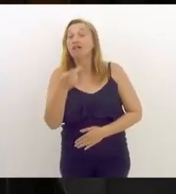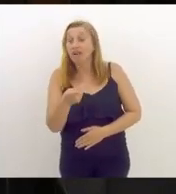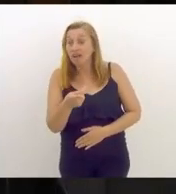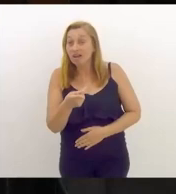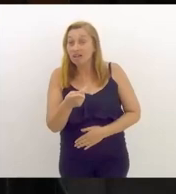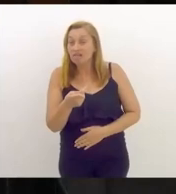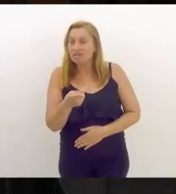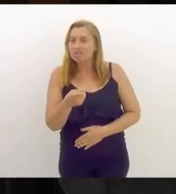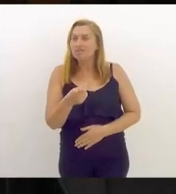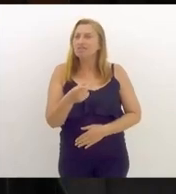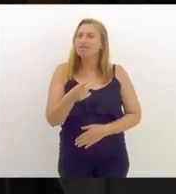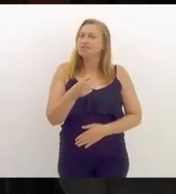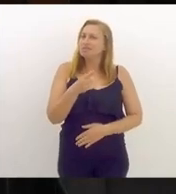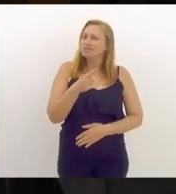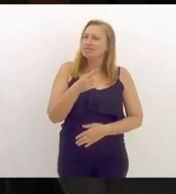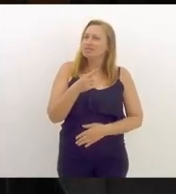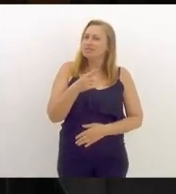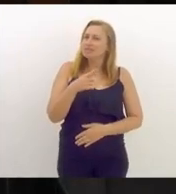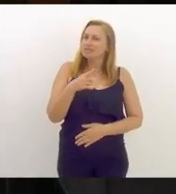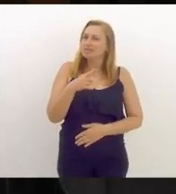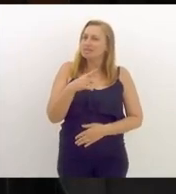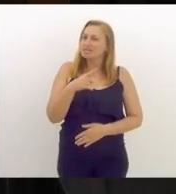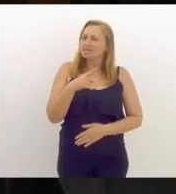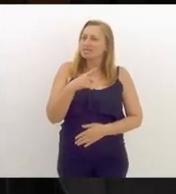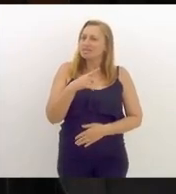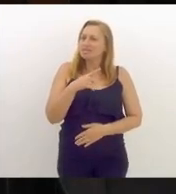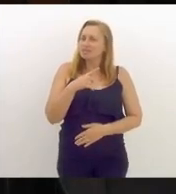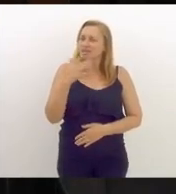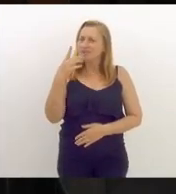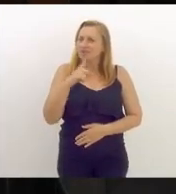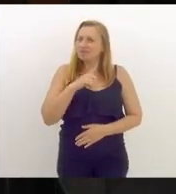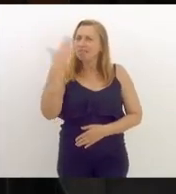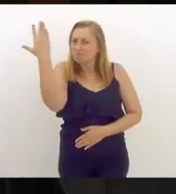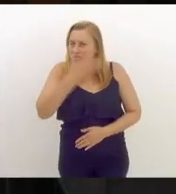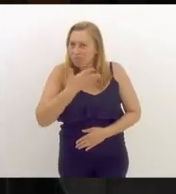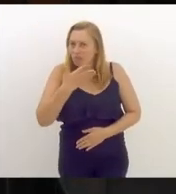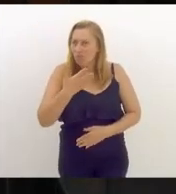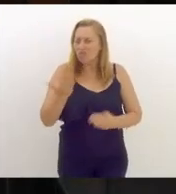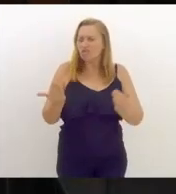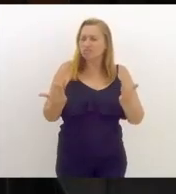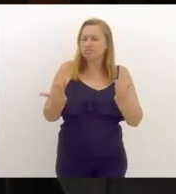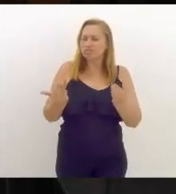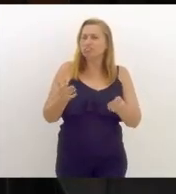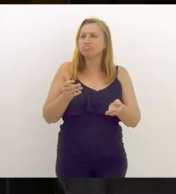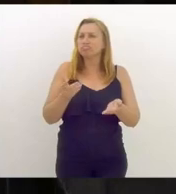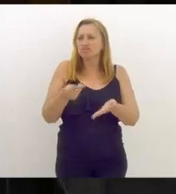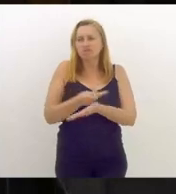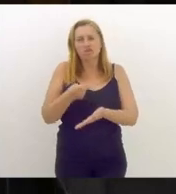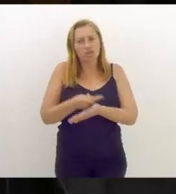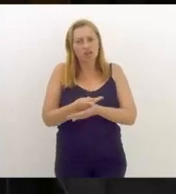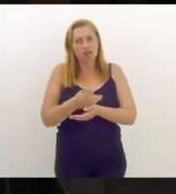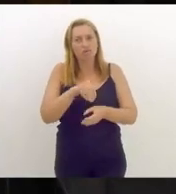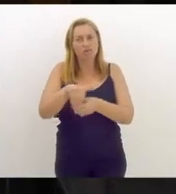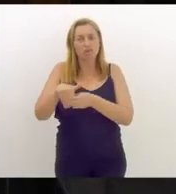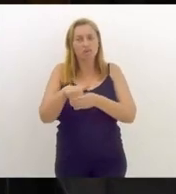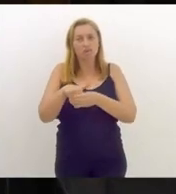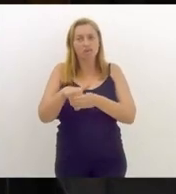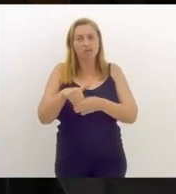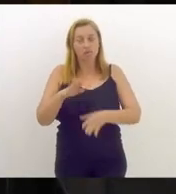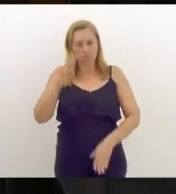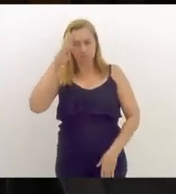há indícios de algumas não conformidades o exército não compete o exército